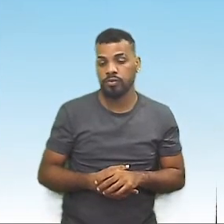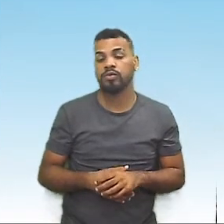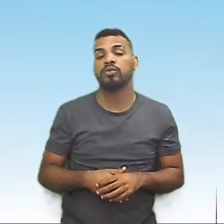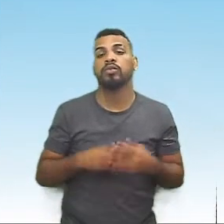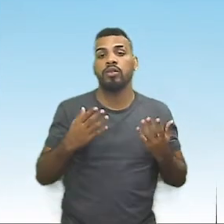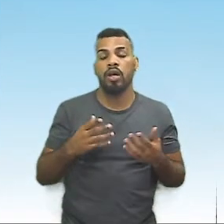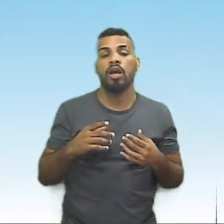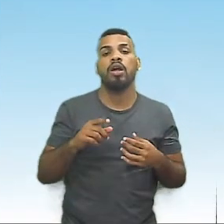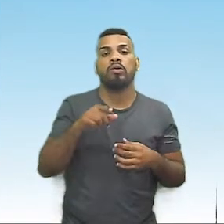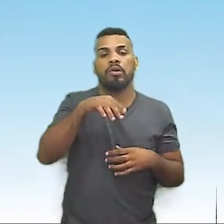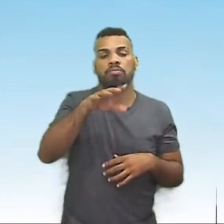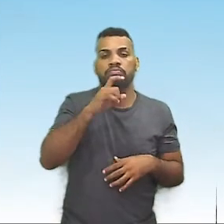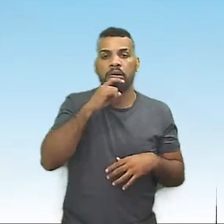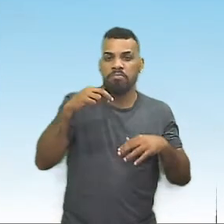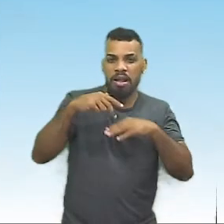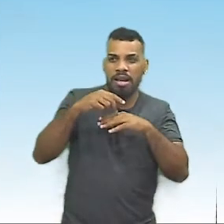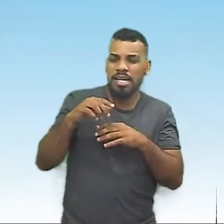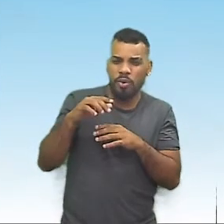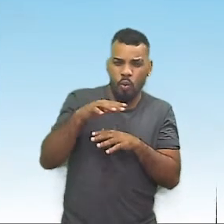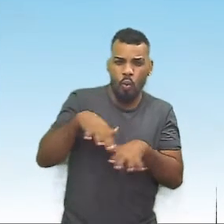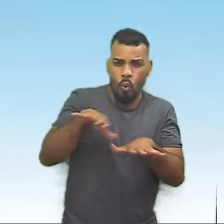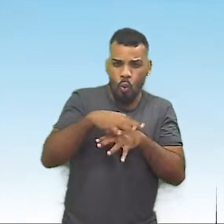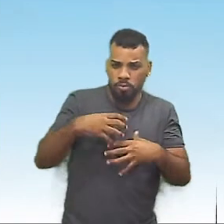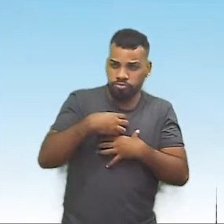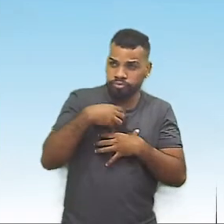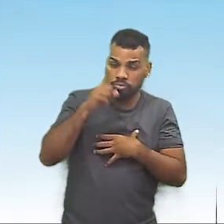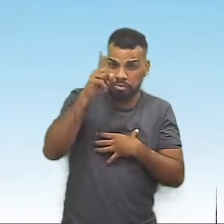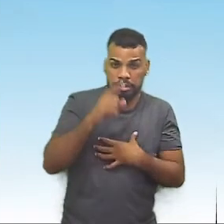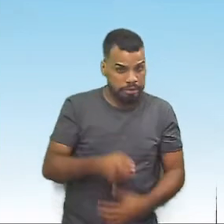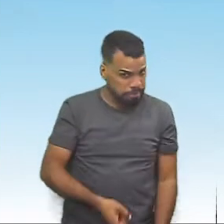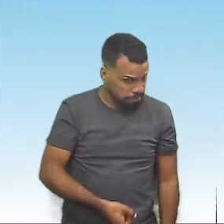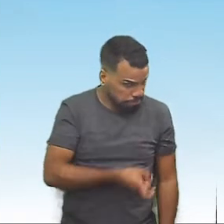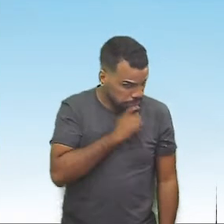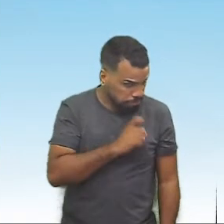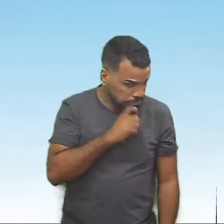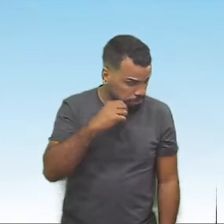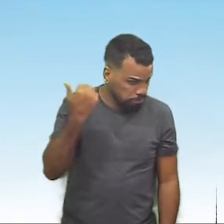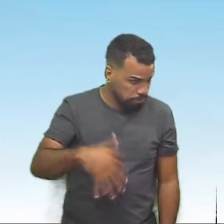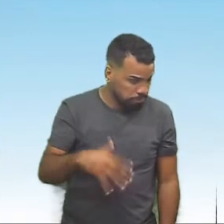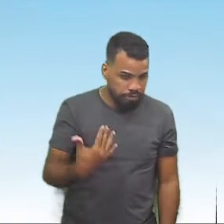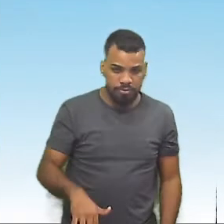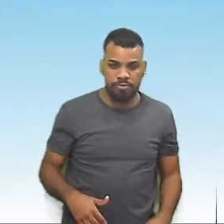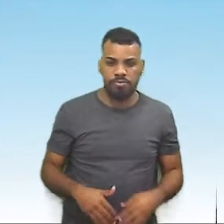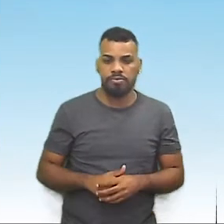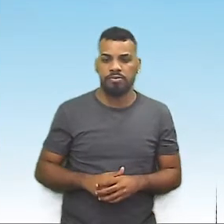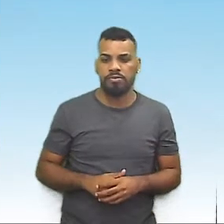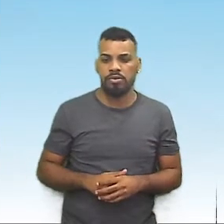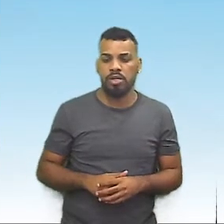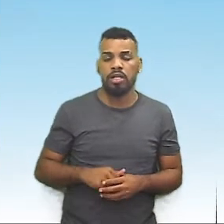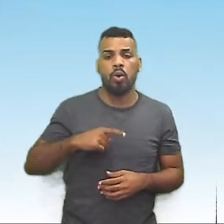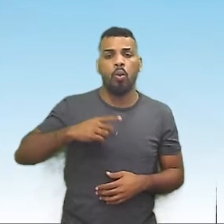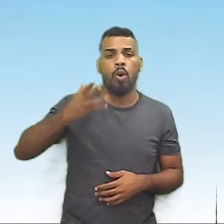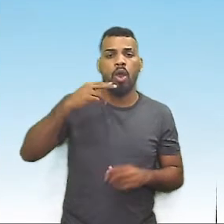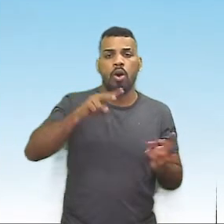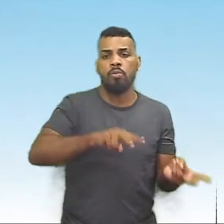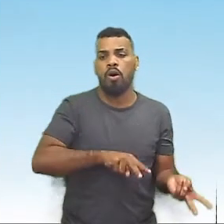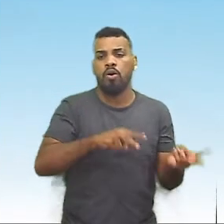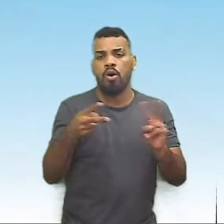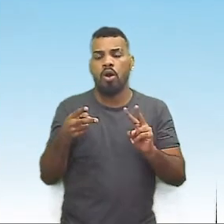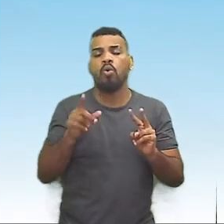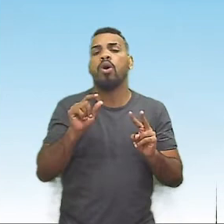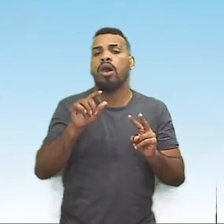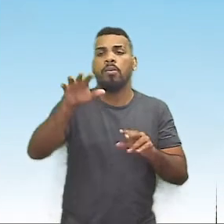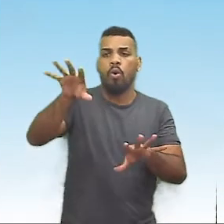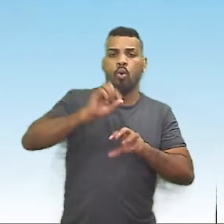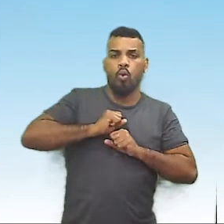pela atmosfera, pois não há moléculas de gás suficientes para transferir o calor para o nosso corpo.